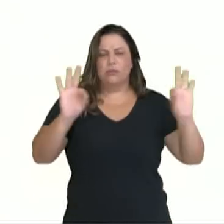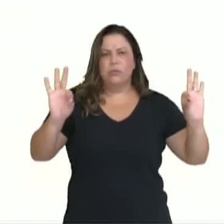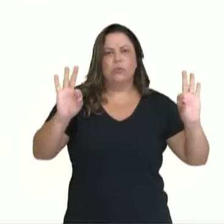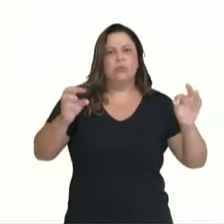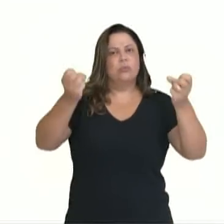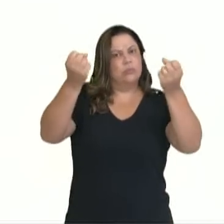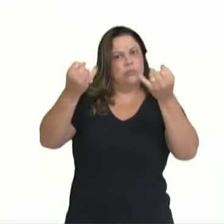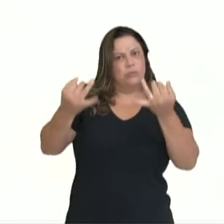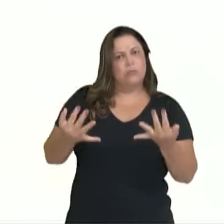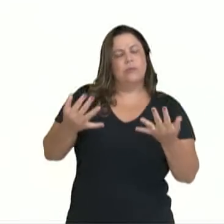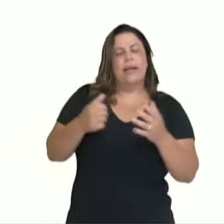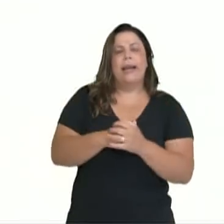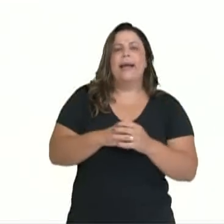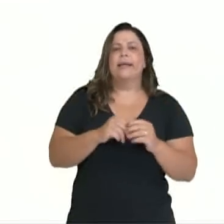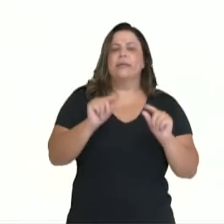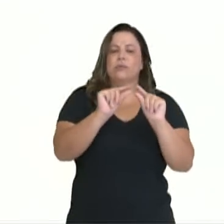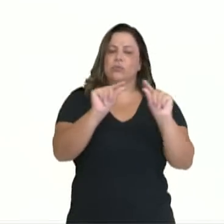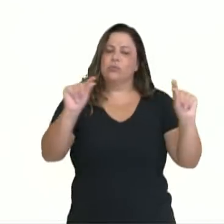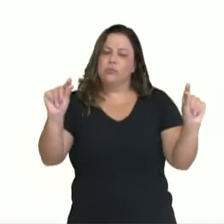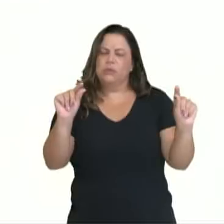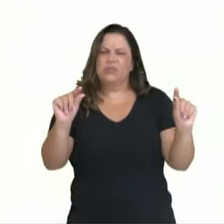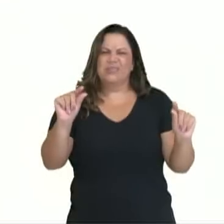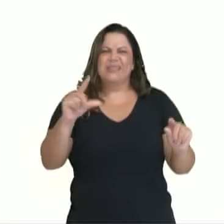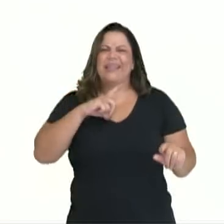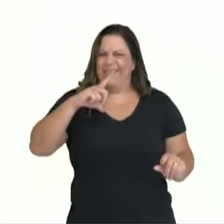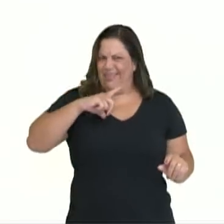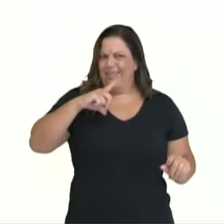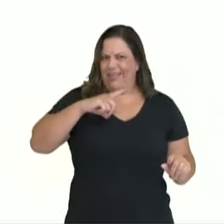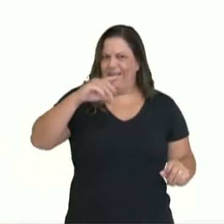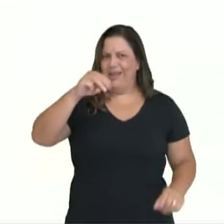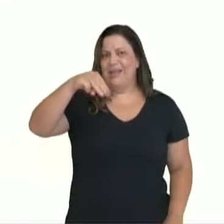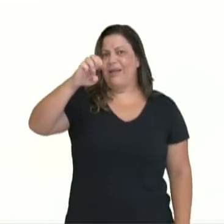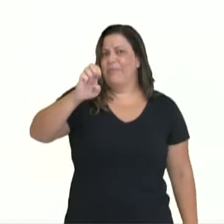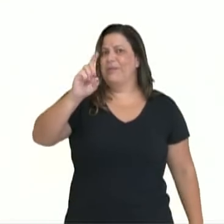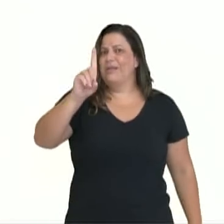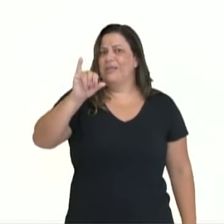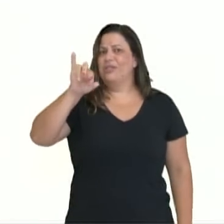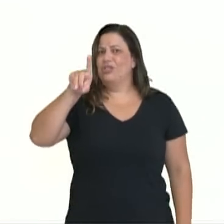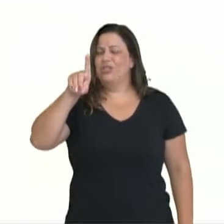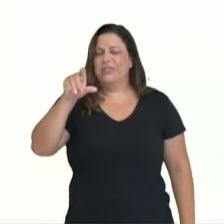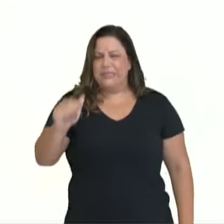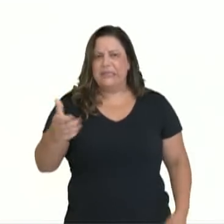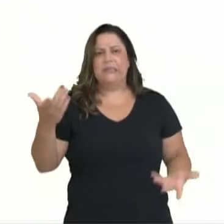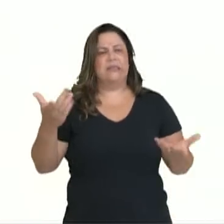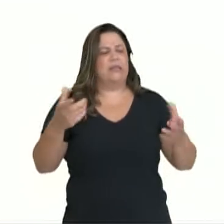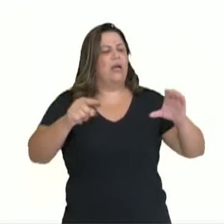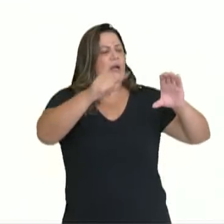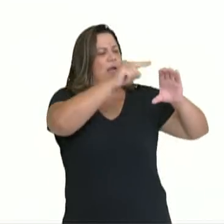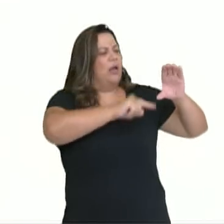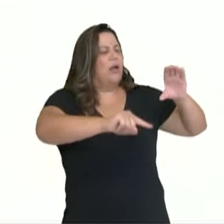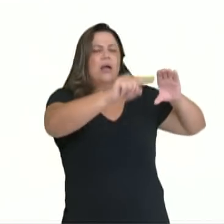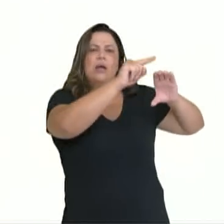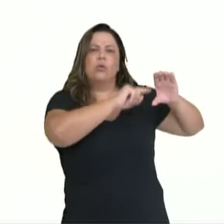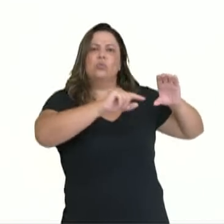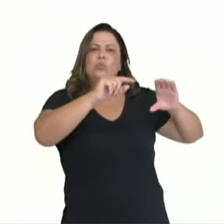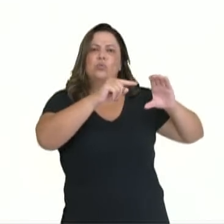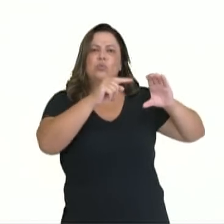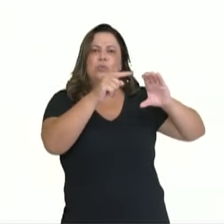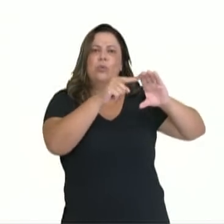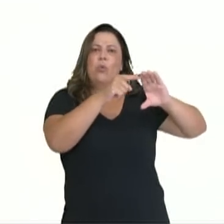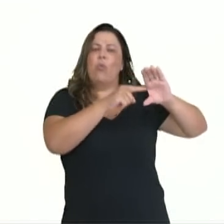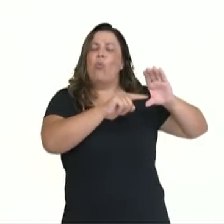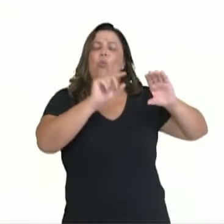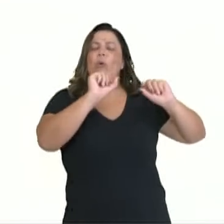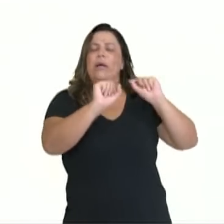falar sobre essa medida? E será que existe alguma forma de denotar esses ângulos, um sistema aí único para